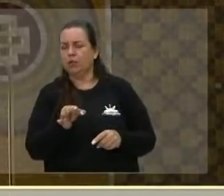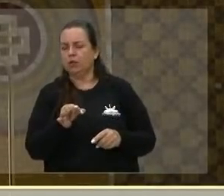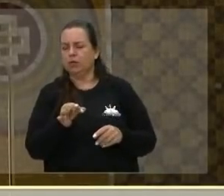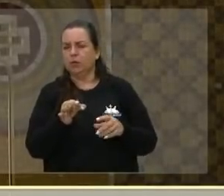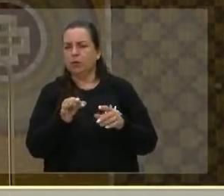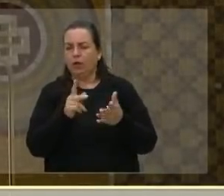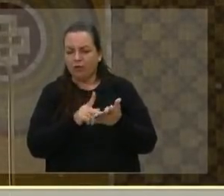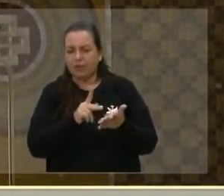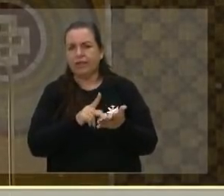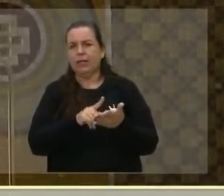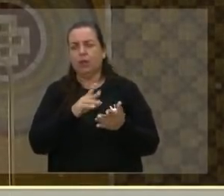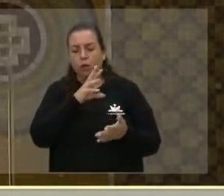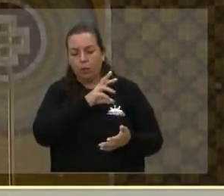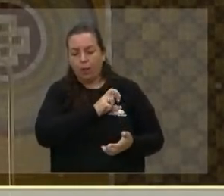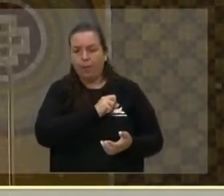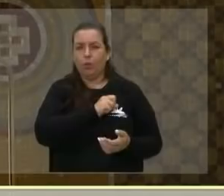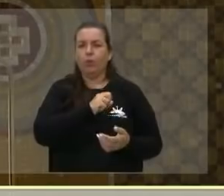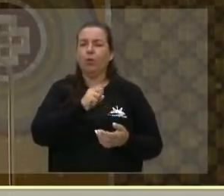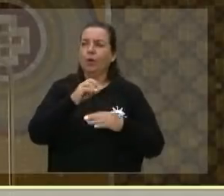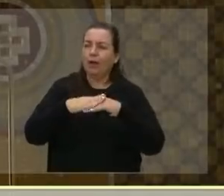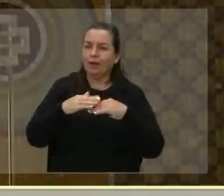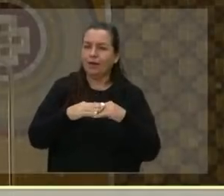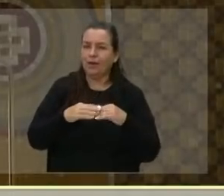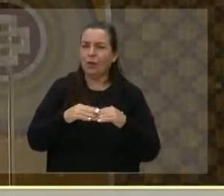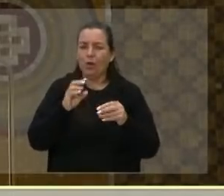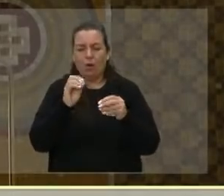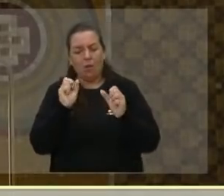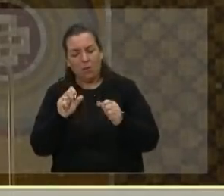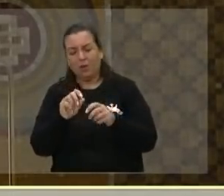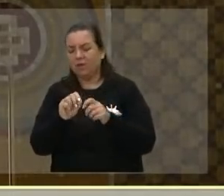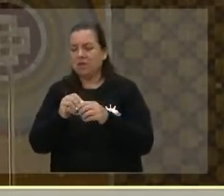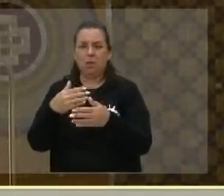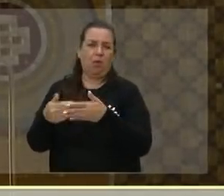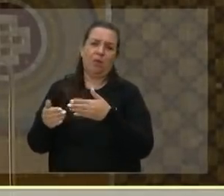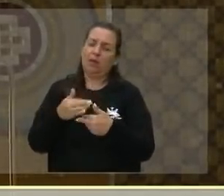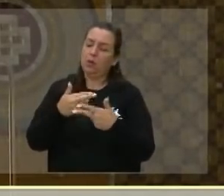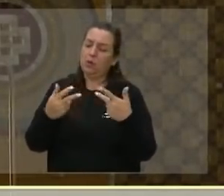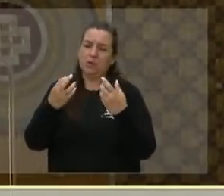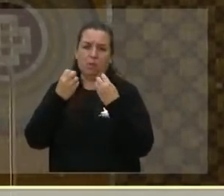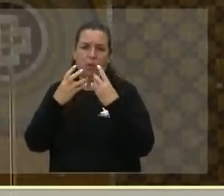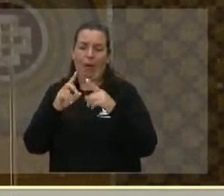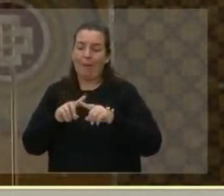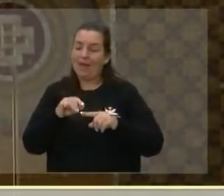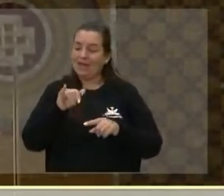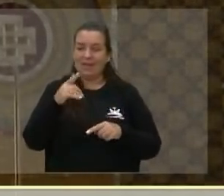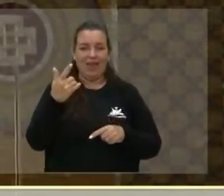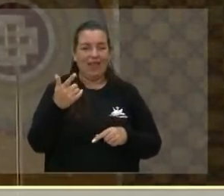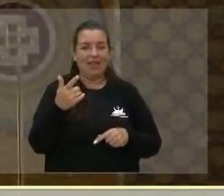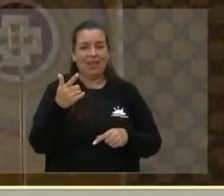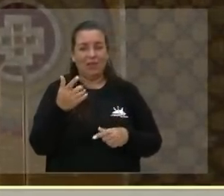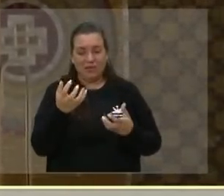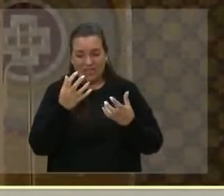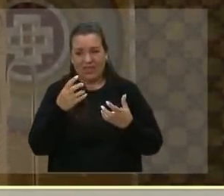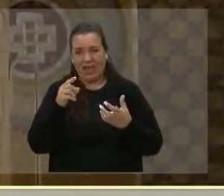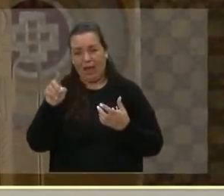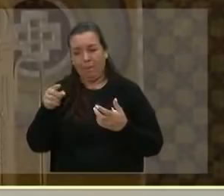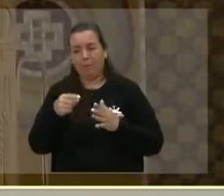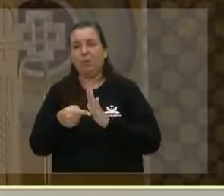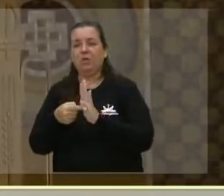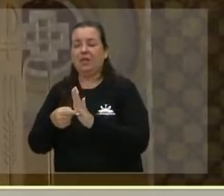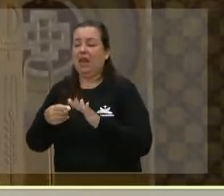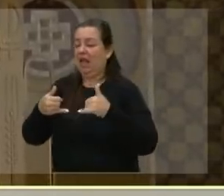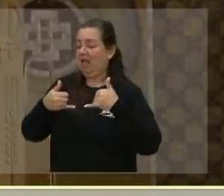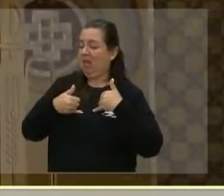gesto perde o sentido você pode fazer um gesto de bondade mas se a intenção o que é que